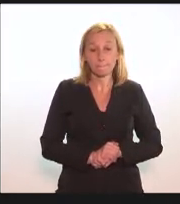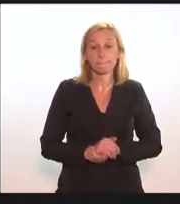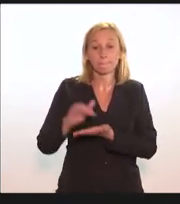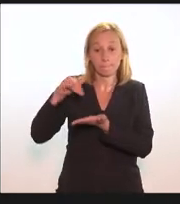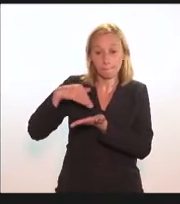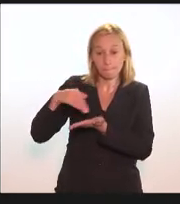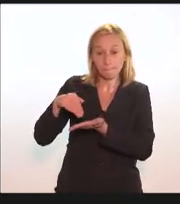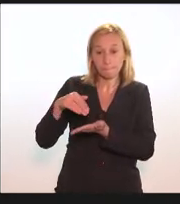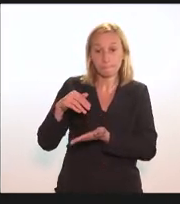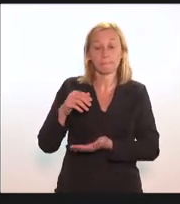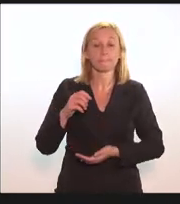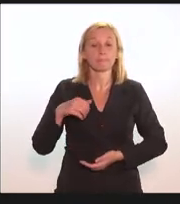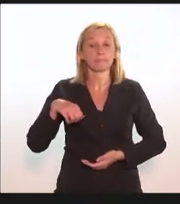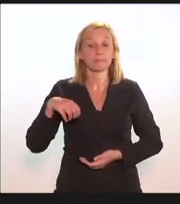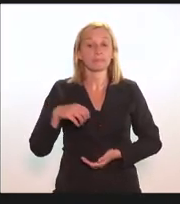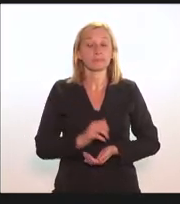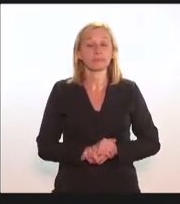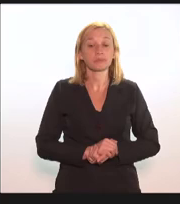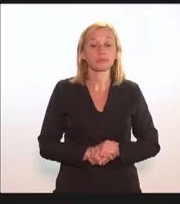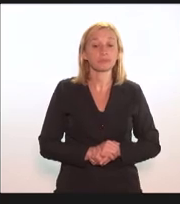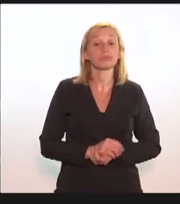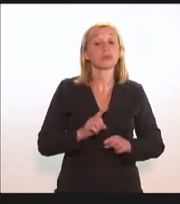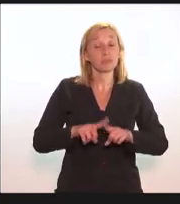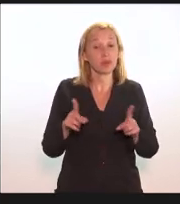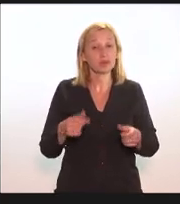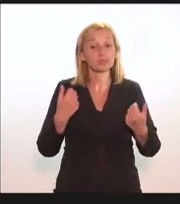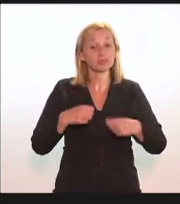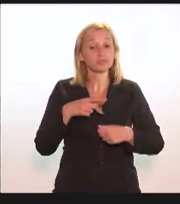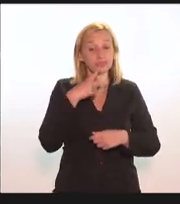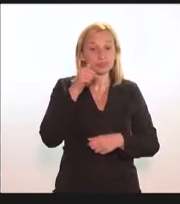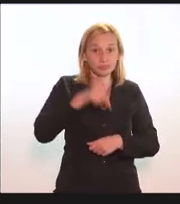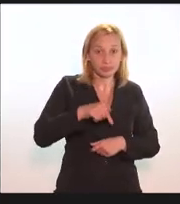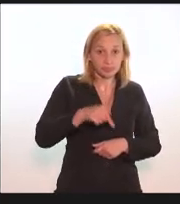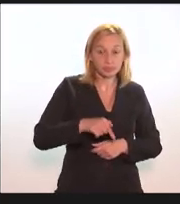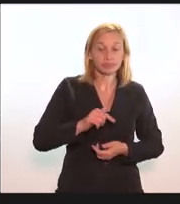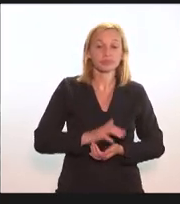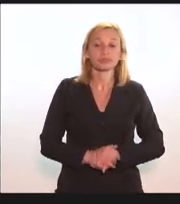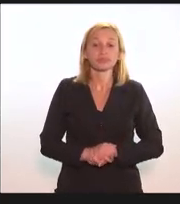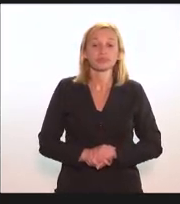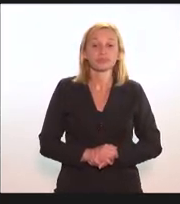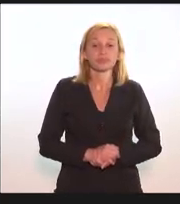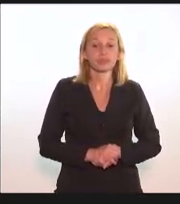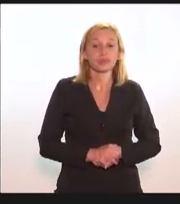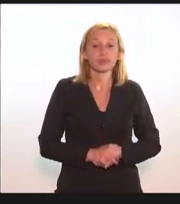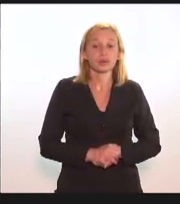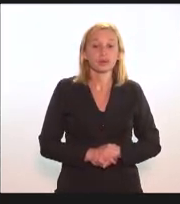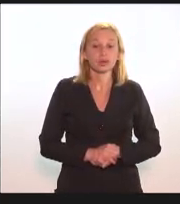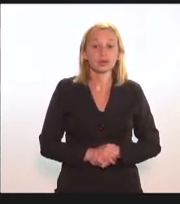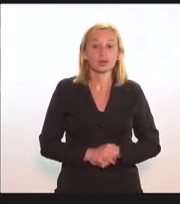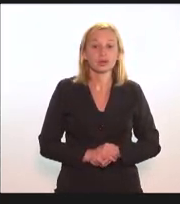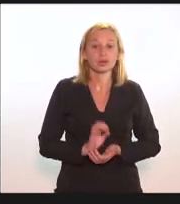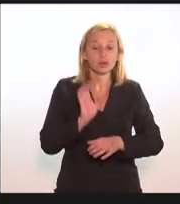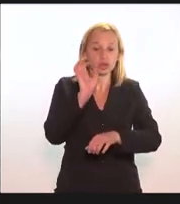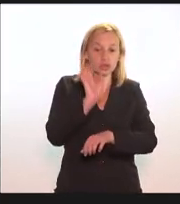secretário Guilherme Messias, mas eu preciso admitir aqui e dizer da maneira com que o Estado,